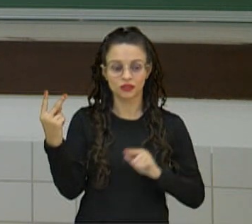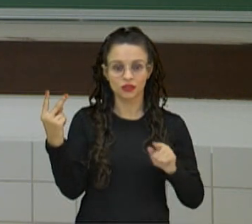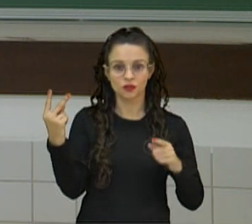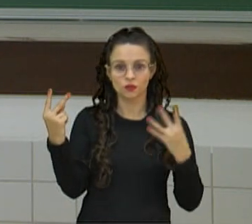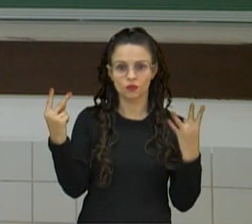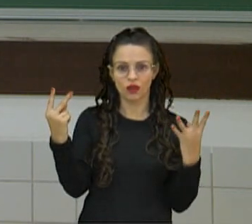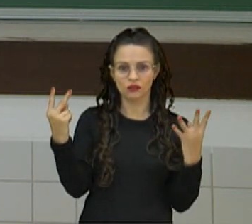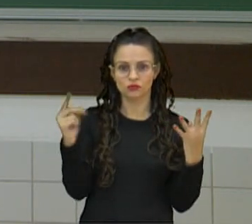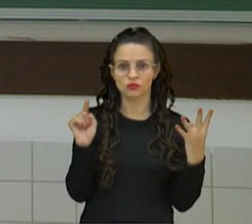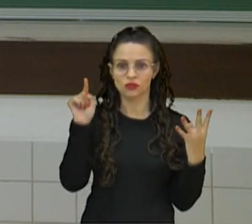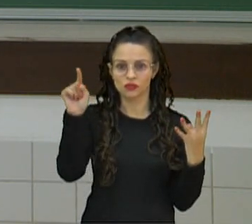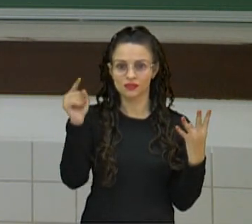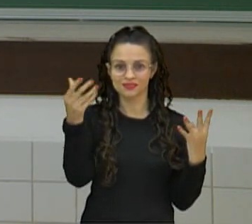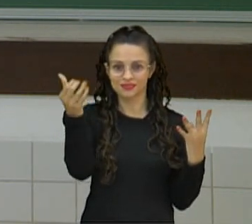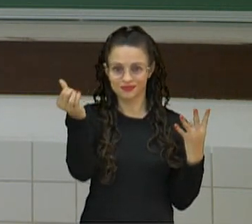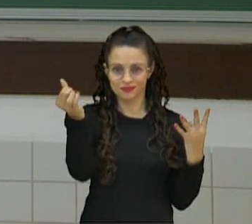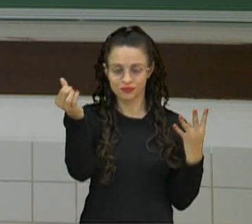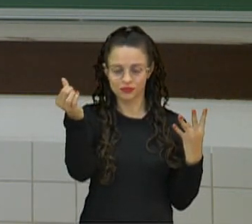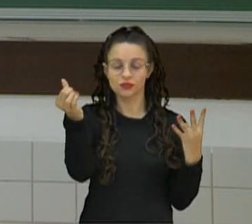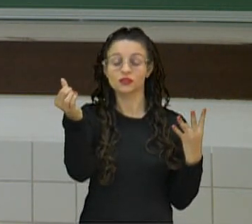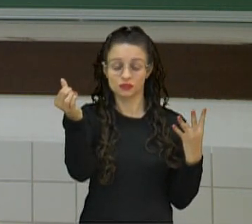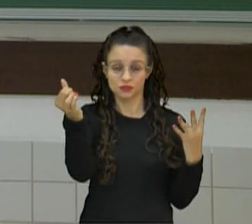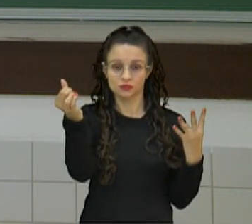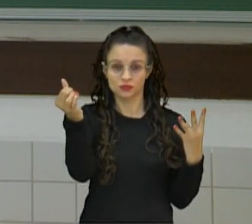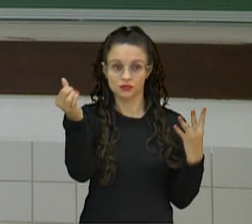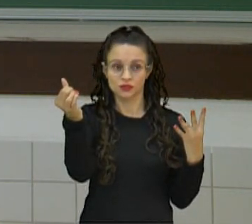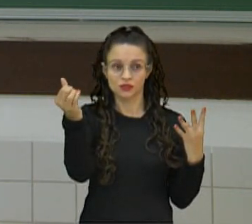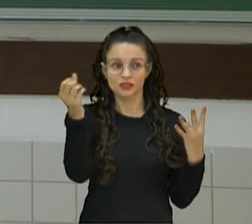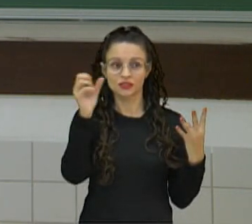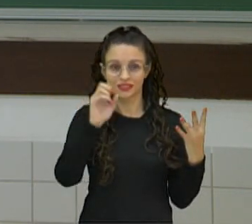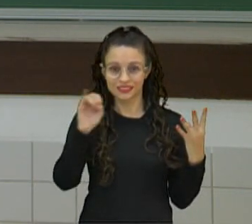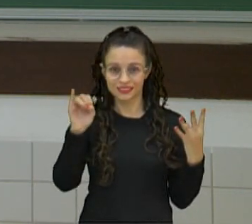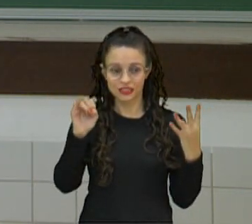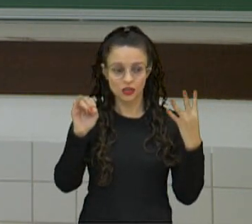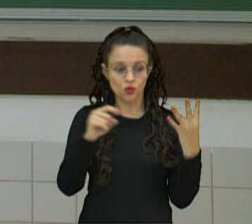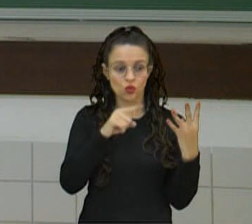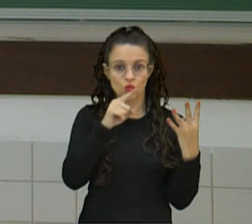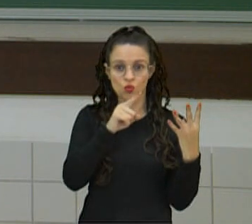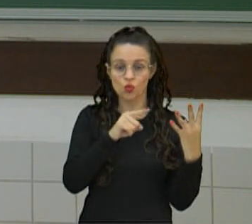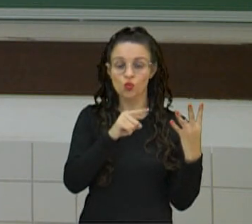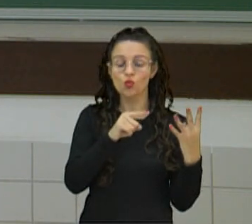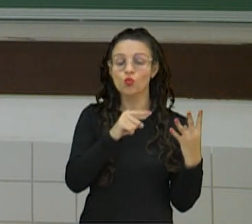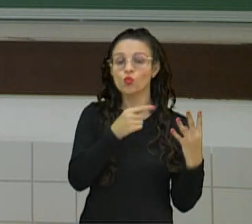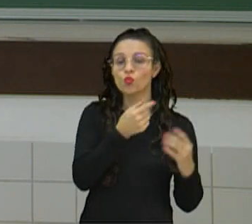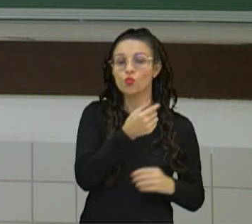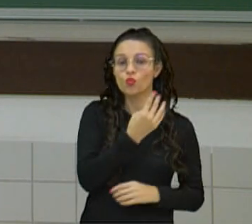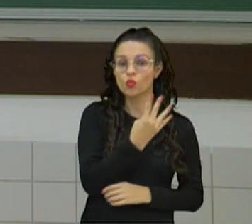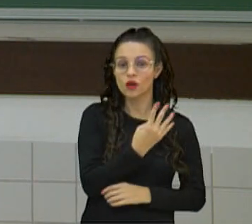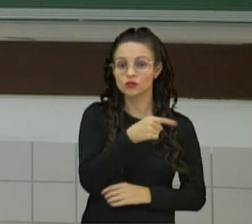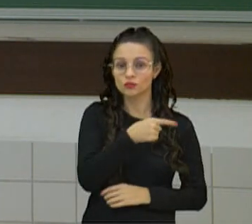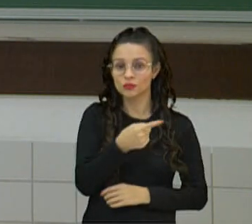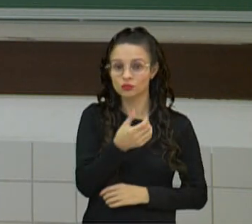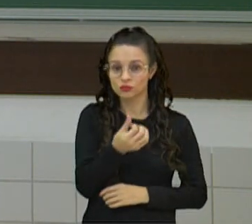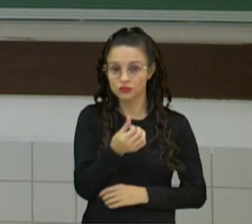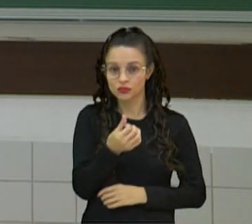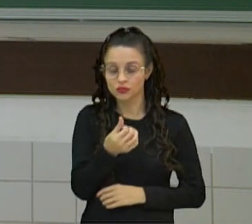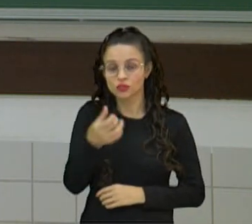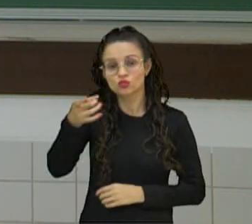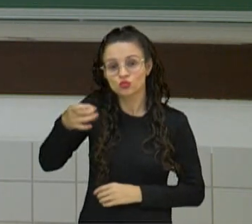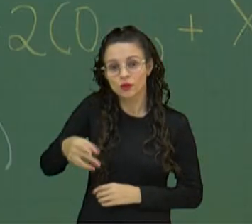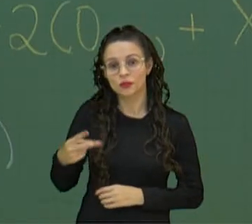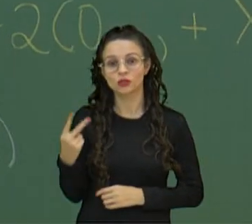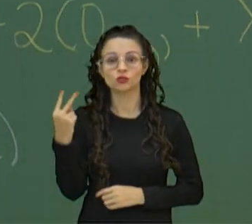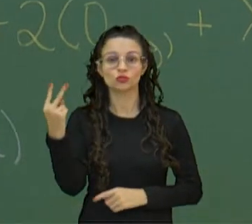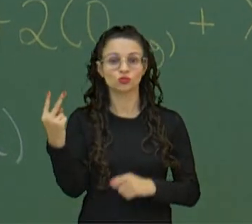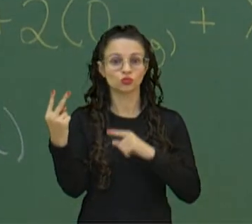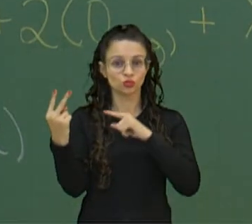e lá eu tenho 6. Então, se eu tiro 4 de 6, vai me sobrar 2. E são essas